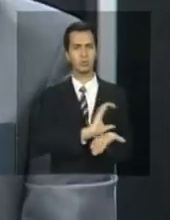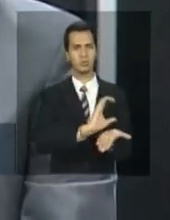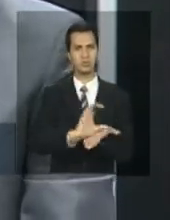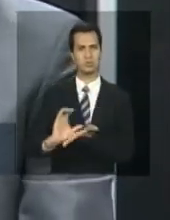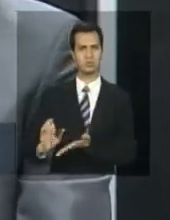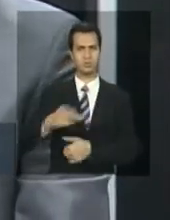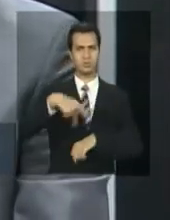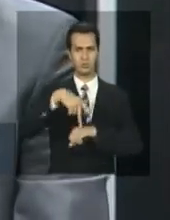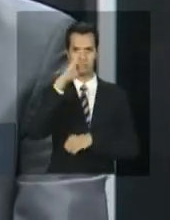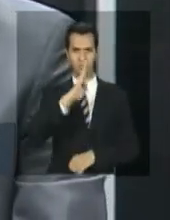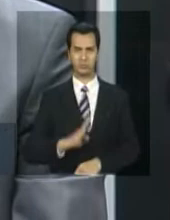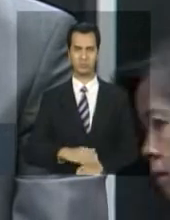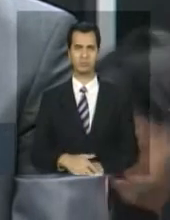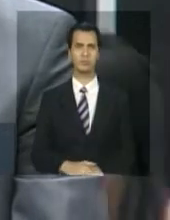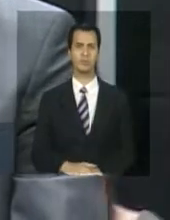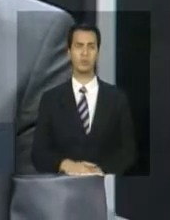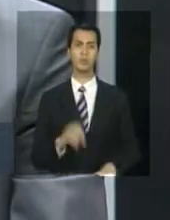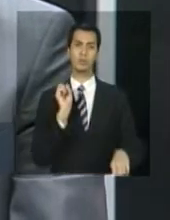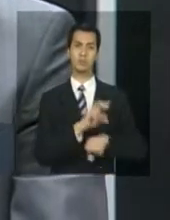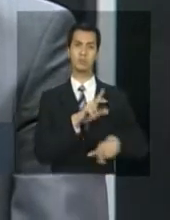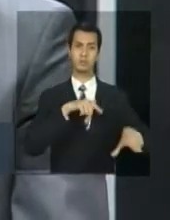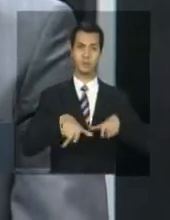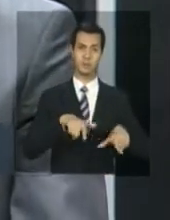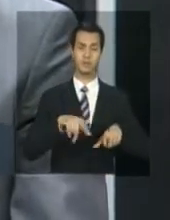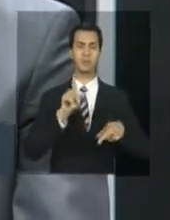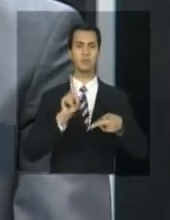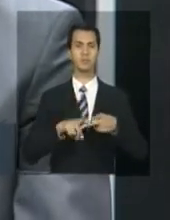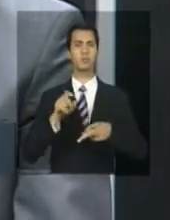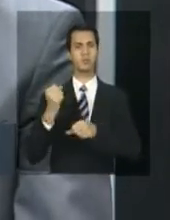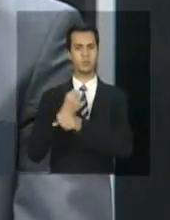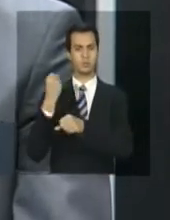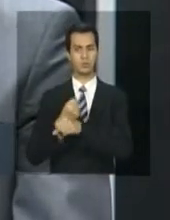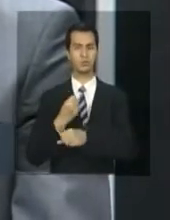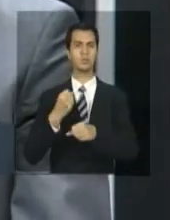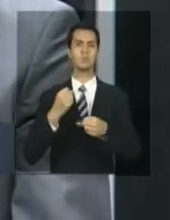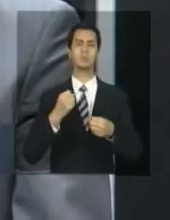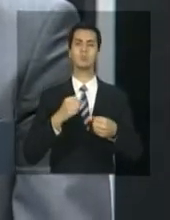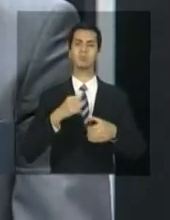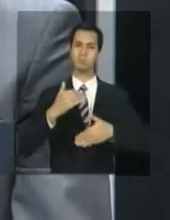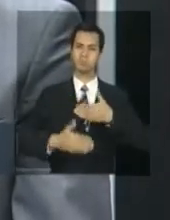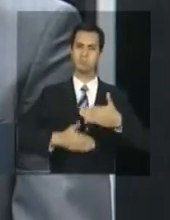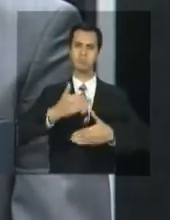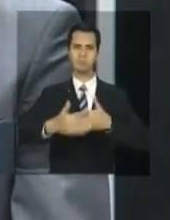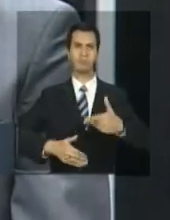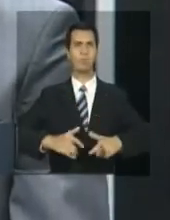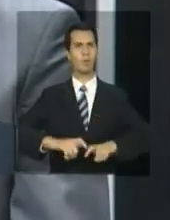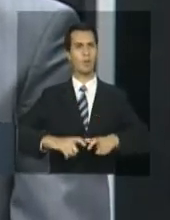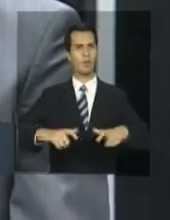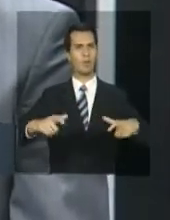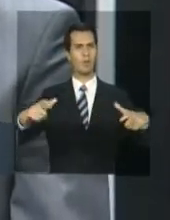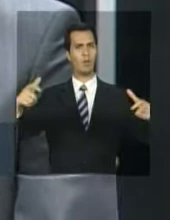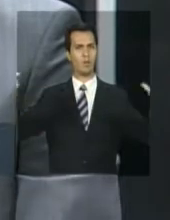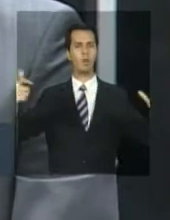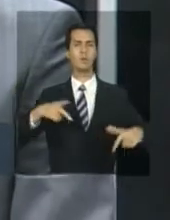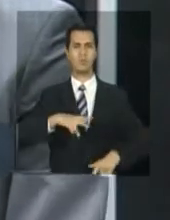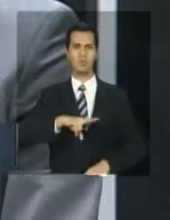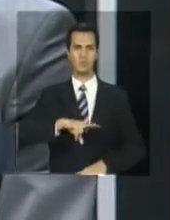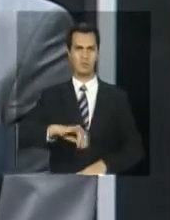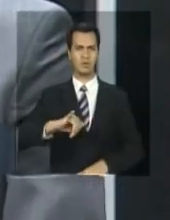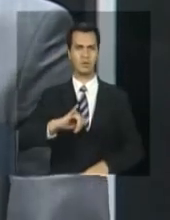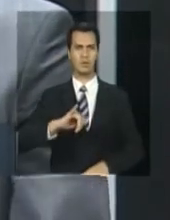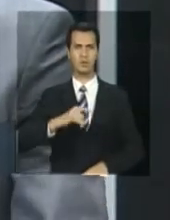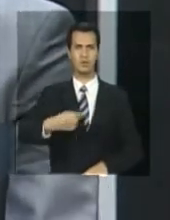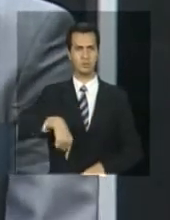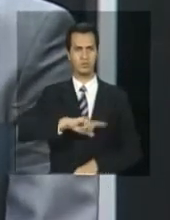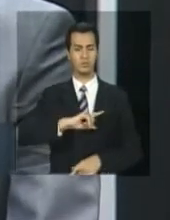emprego, desenvolvimento e infraestrutura continuarão sendo gerados pelo amplo e articulado conjunto